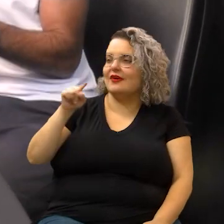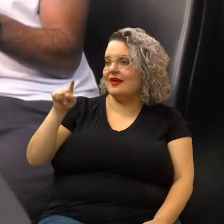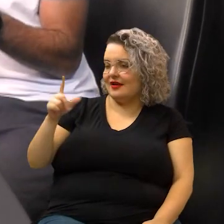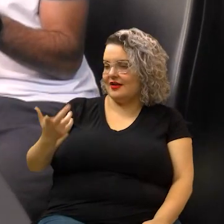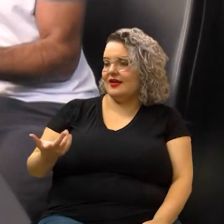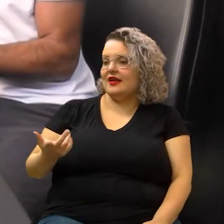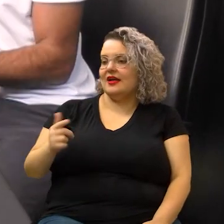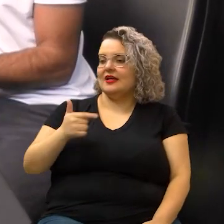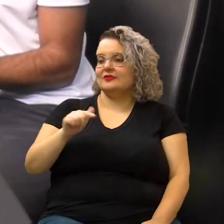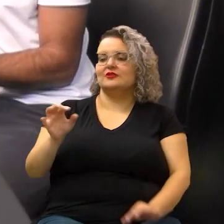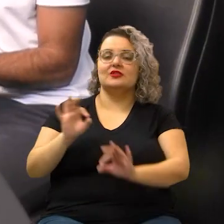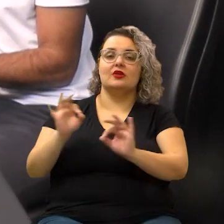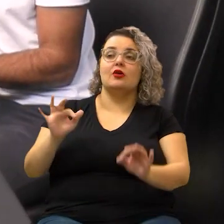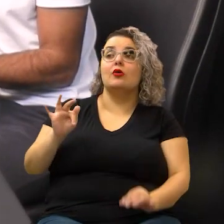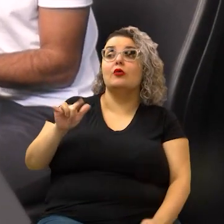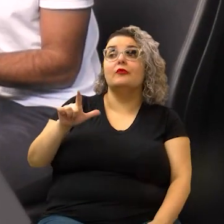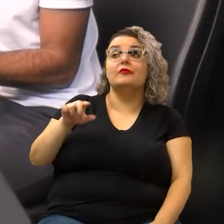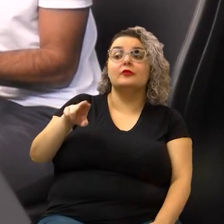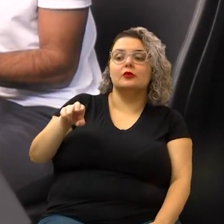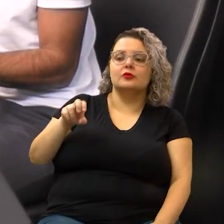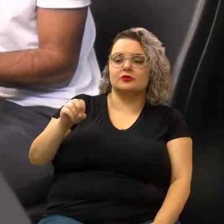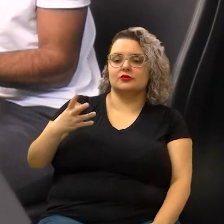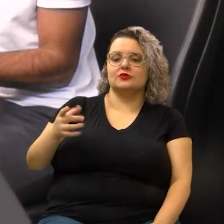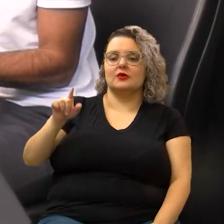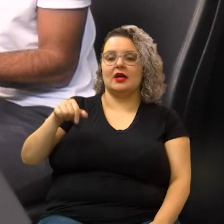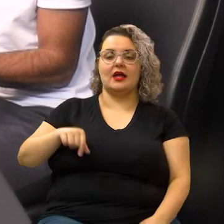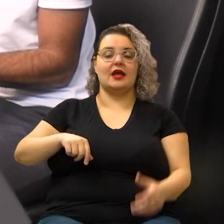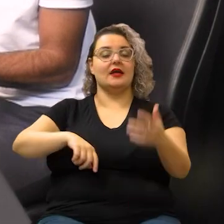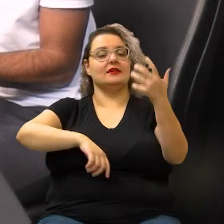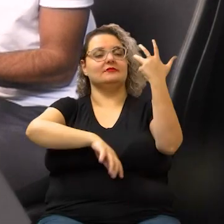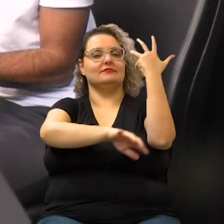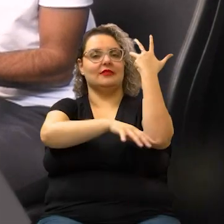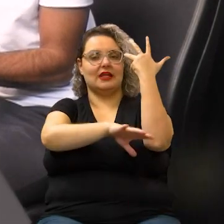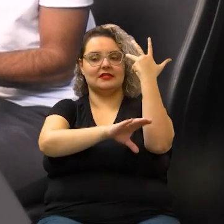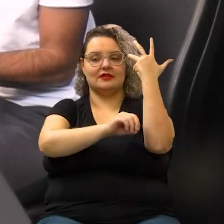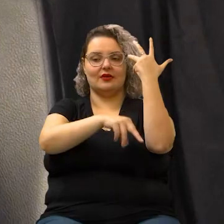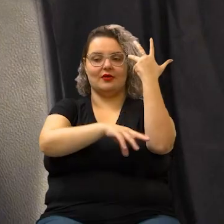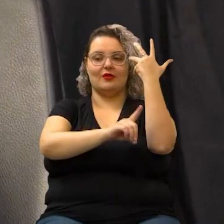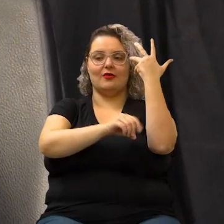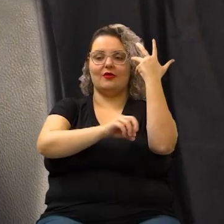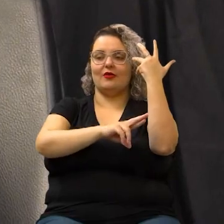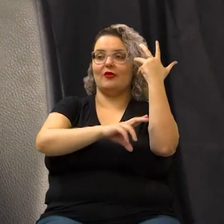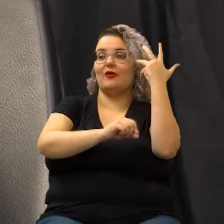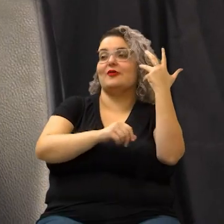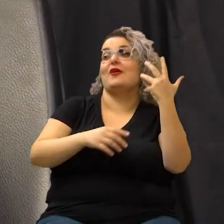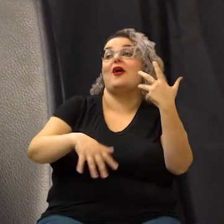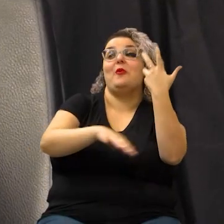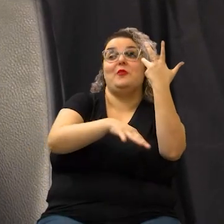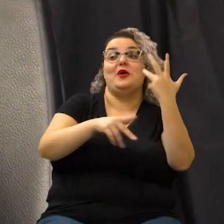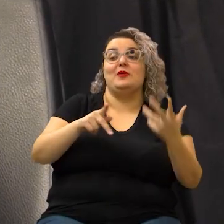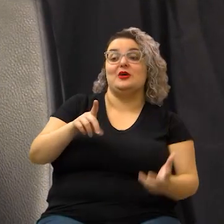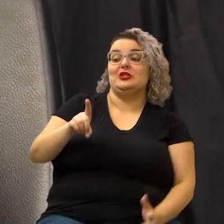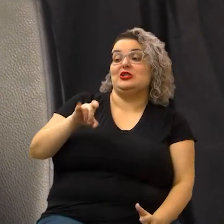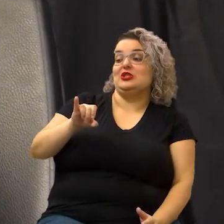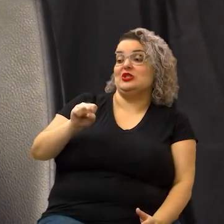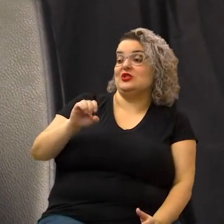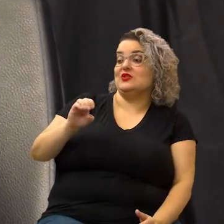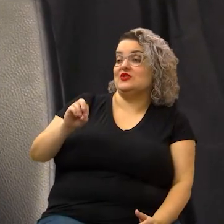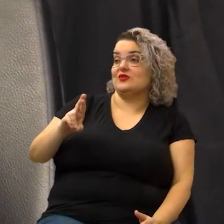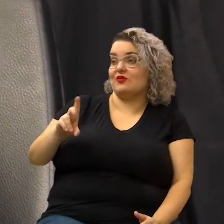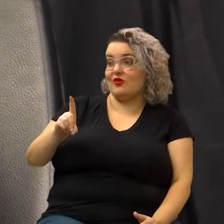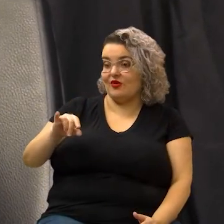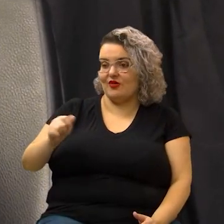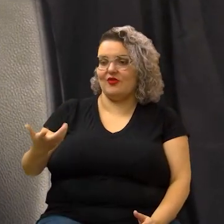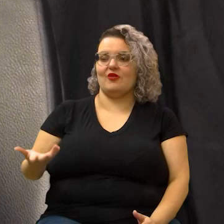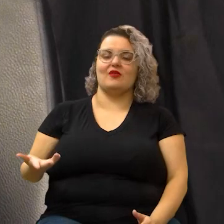o fluxo daquela época era a Praça da Concórdia, que aí virou a Praça da Discórdia, famoso, problema